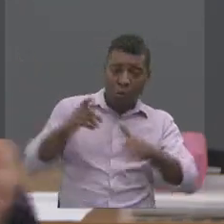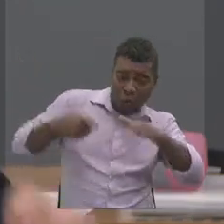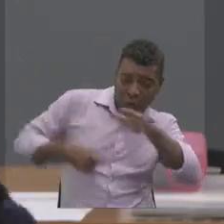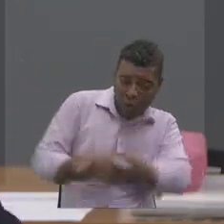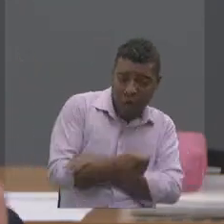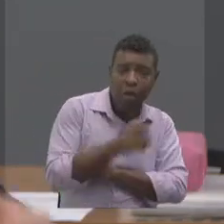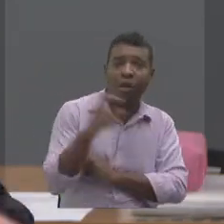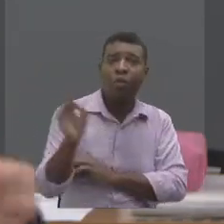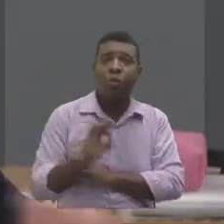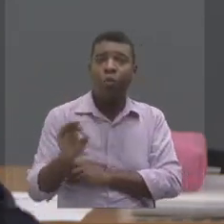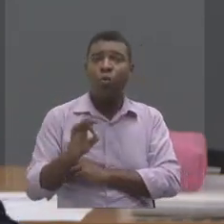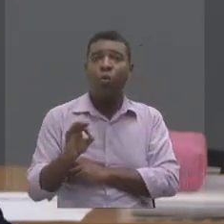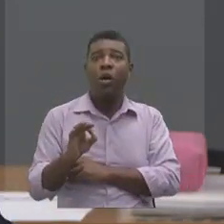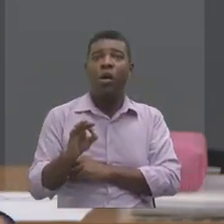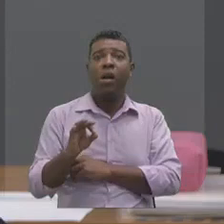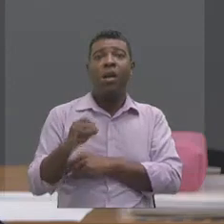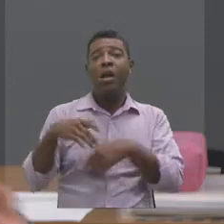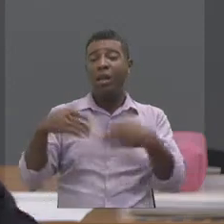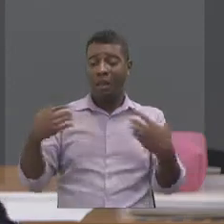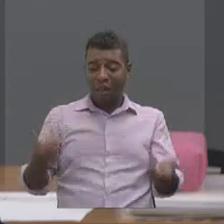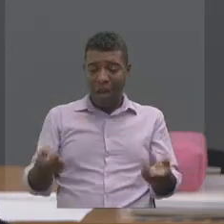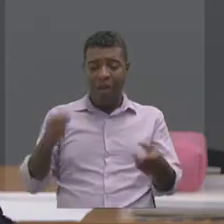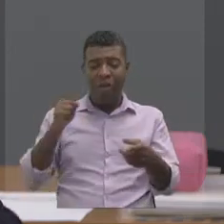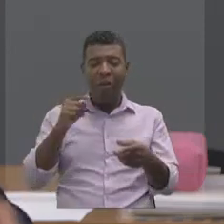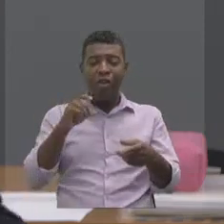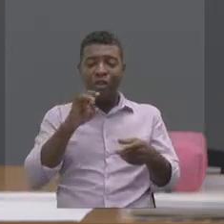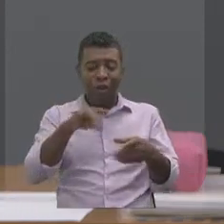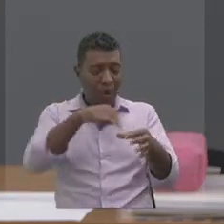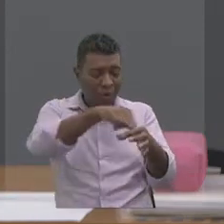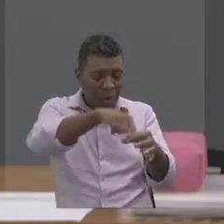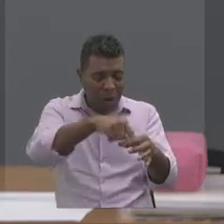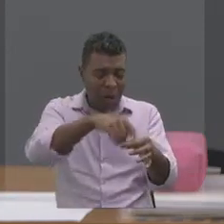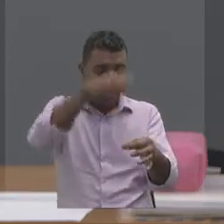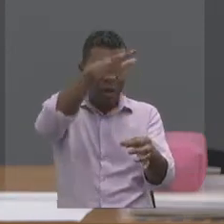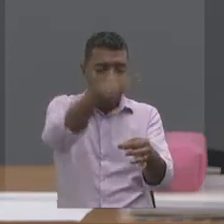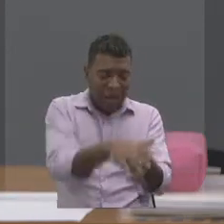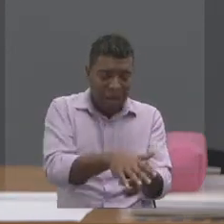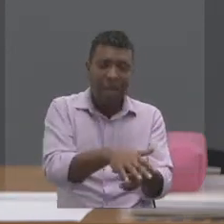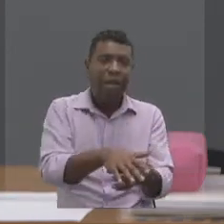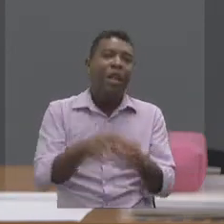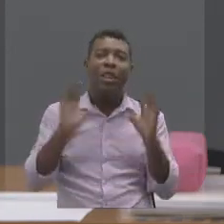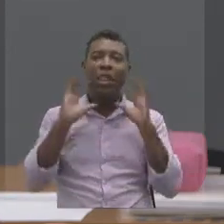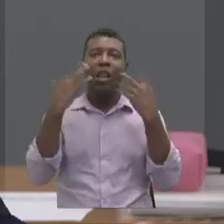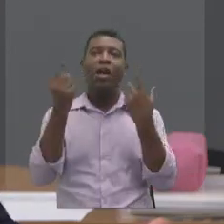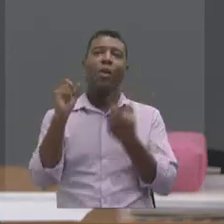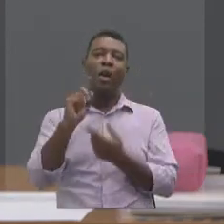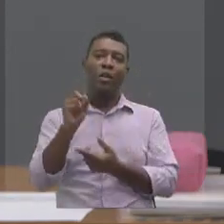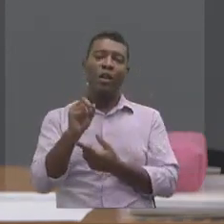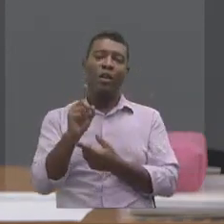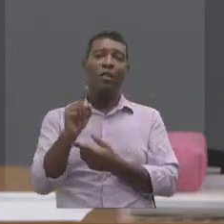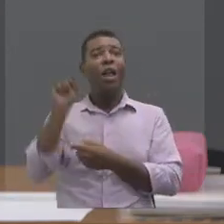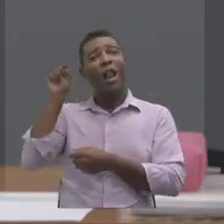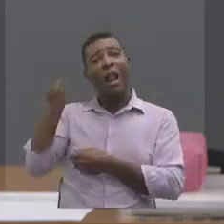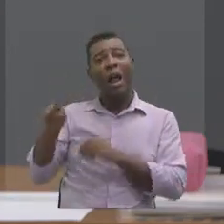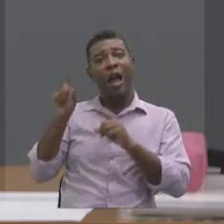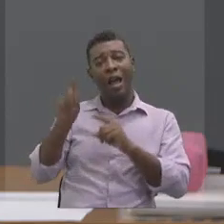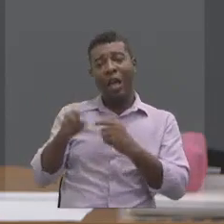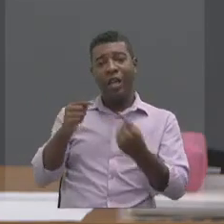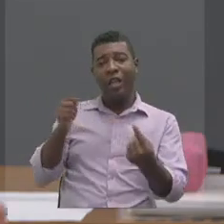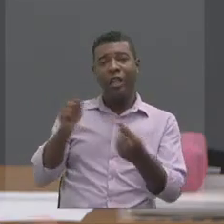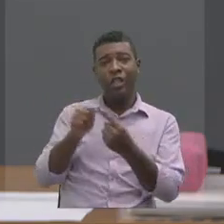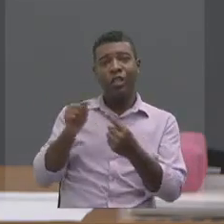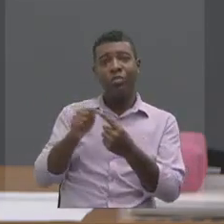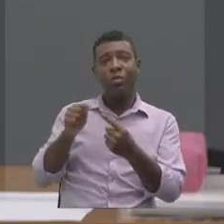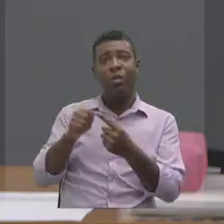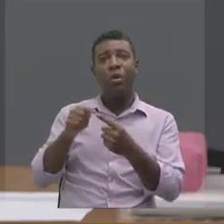buraco não funciona mais né a gente precisa de uma recuperação de algo mais relevante ali é uma rota de situação de produção é ligação do nosso